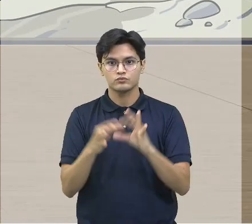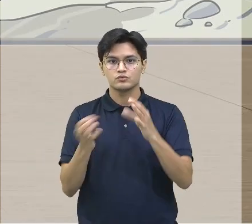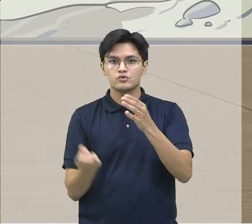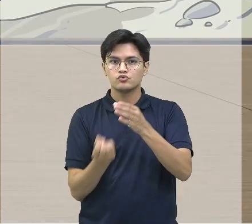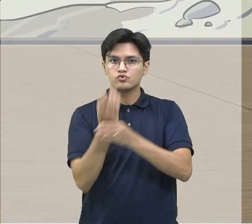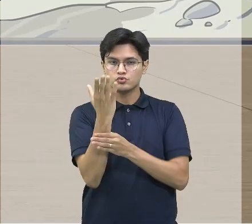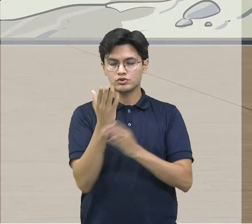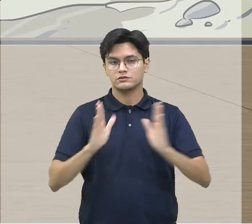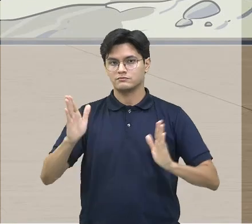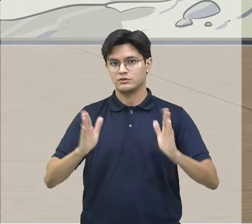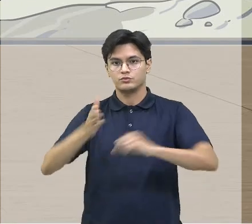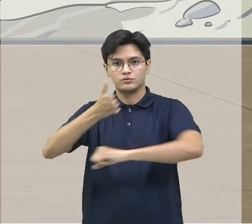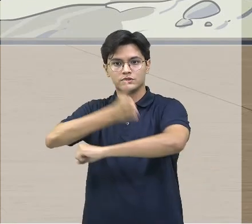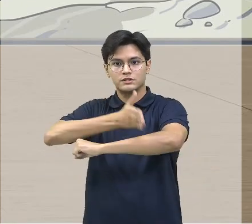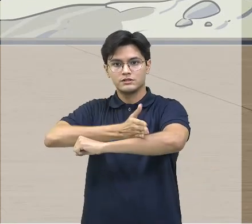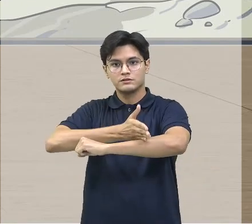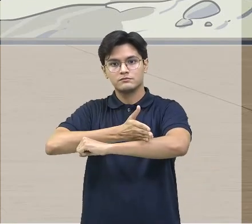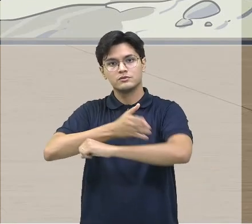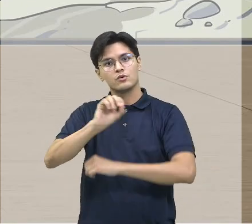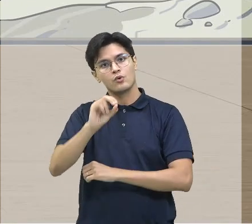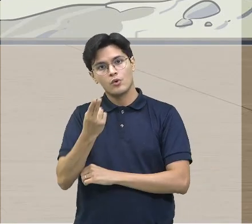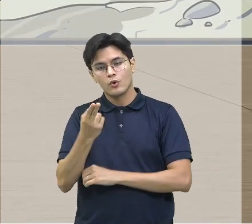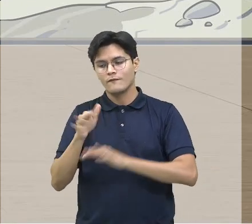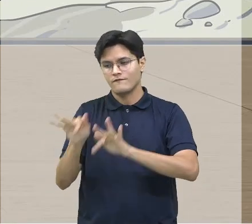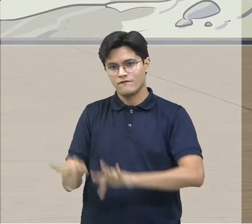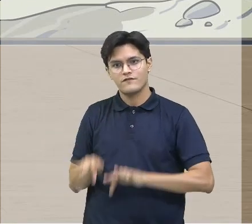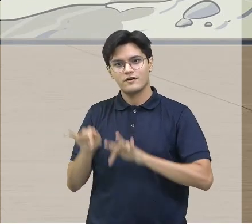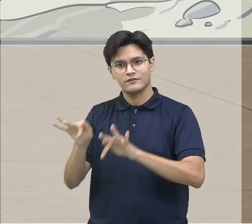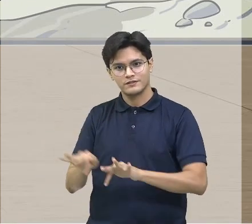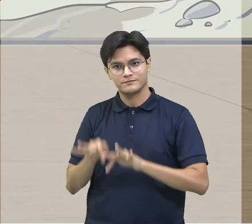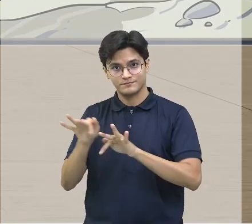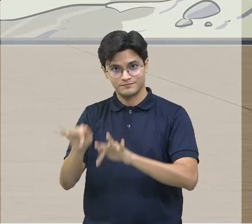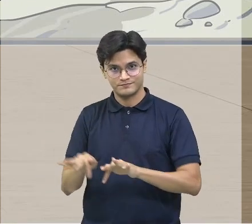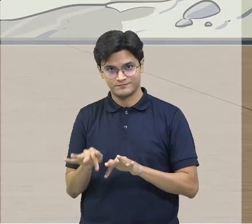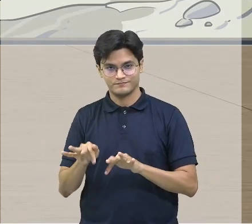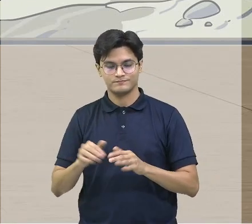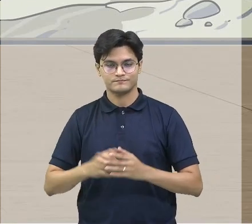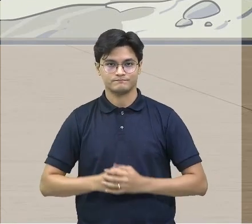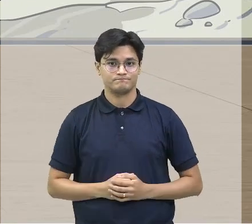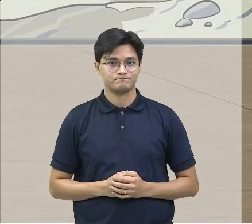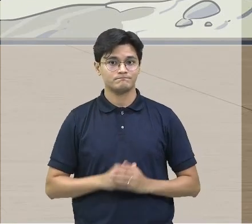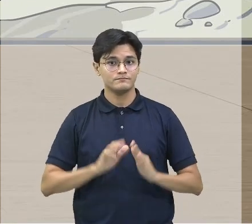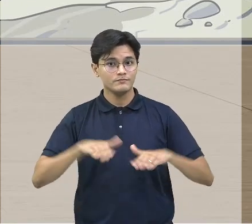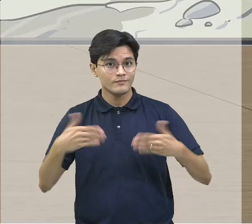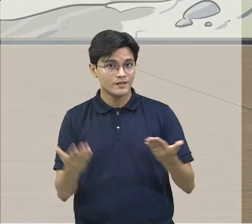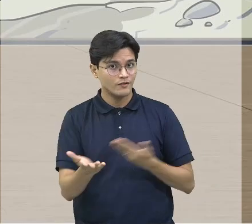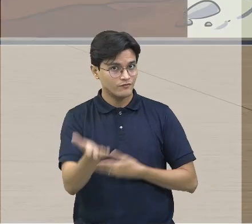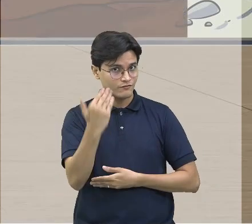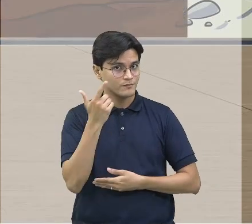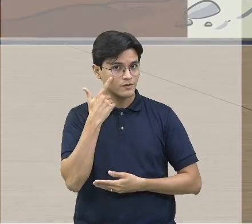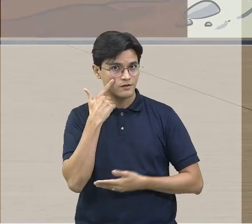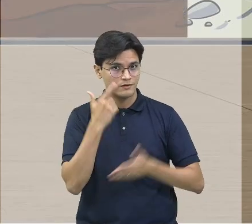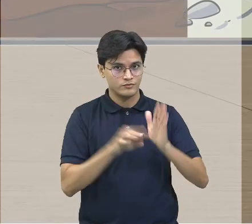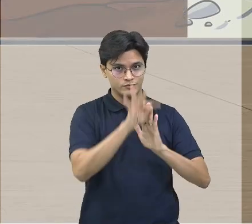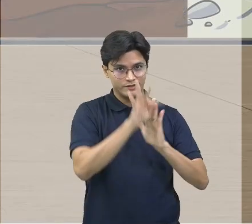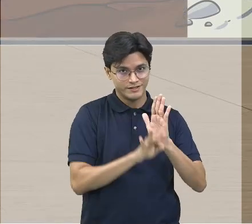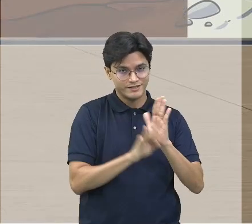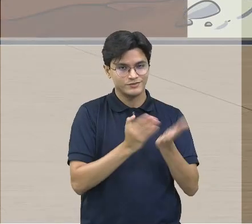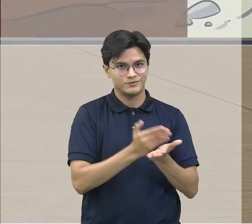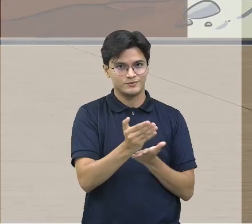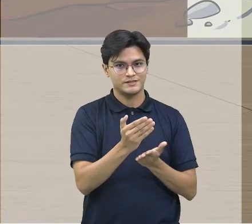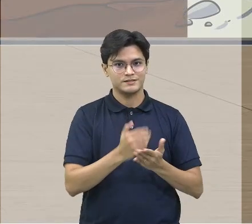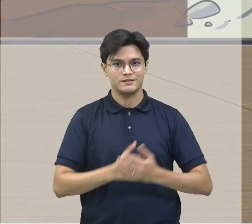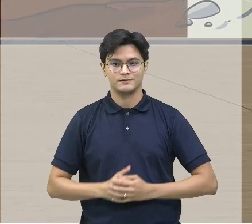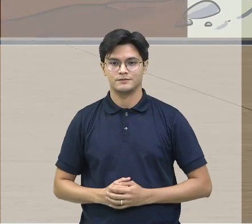Idade Média ou também de feudalismo, de período feudal. Ok? Então, me acompanha aqui no texto para a gente iniciar.